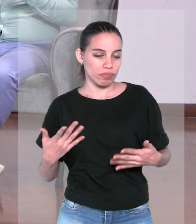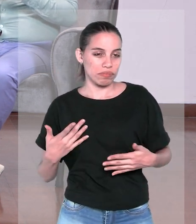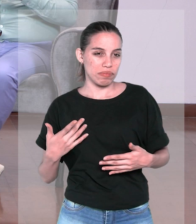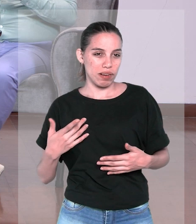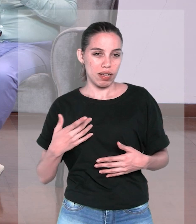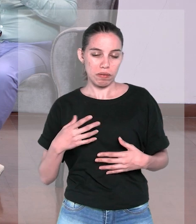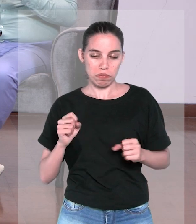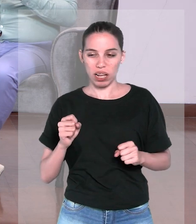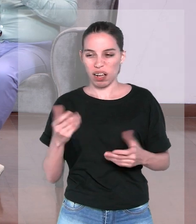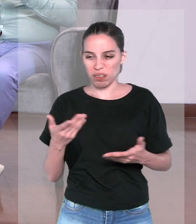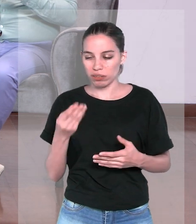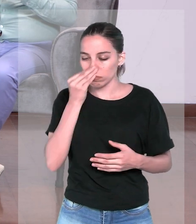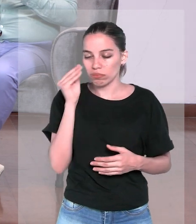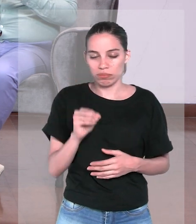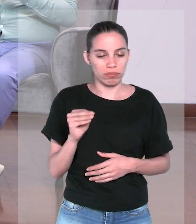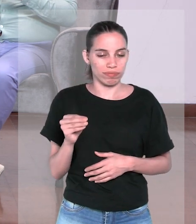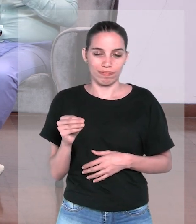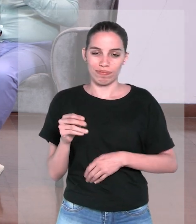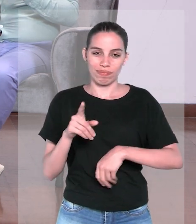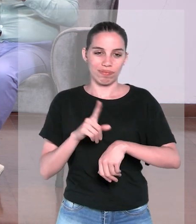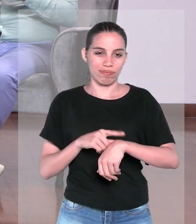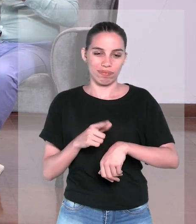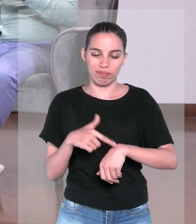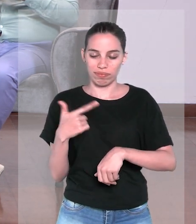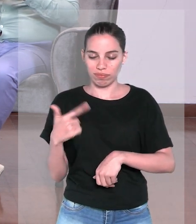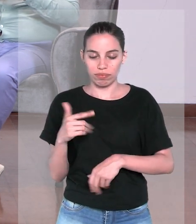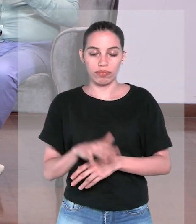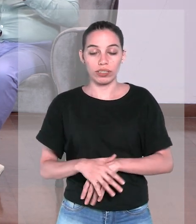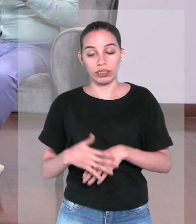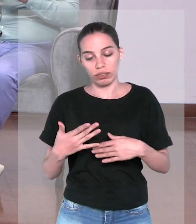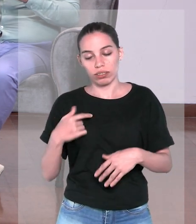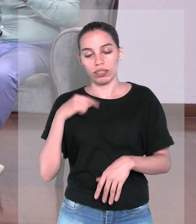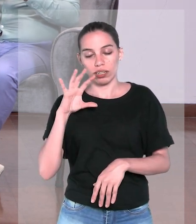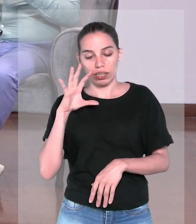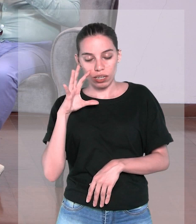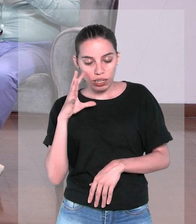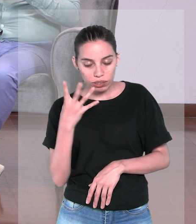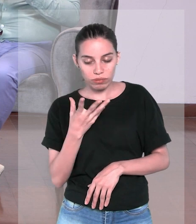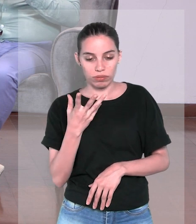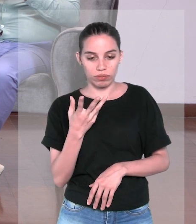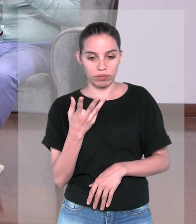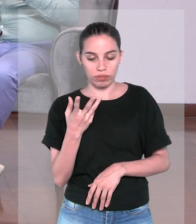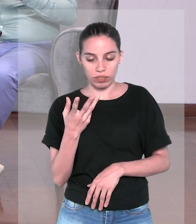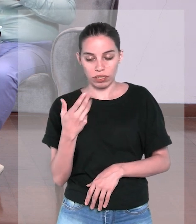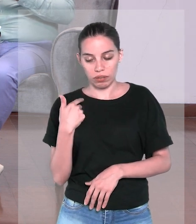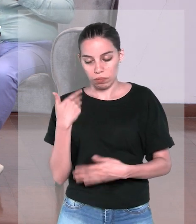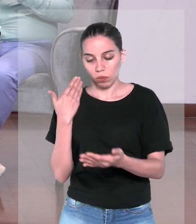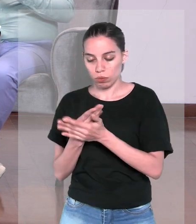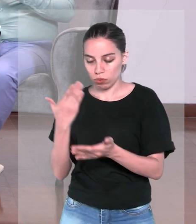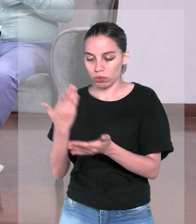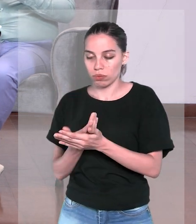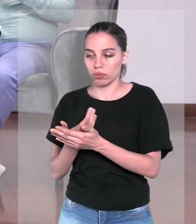de conta. E eu acho que as minhas discussões, os meus estudos, as minhas